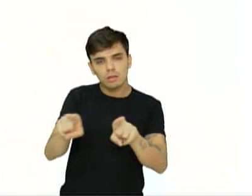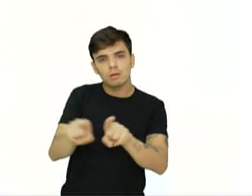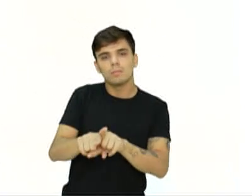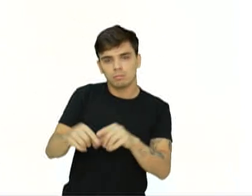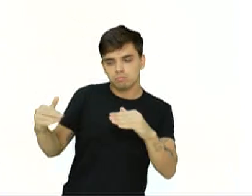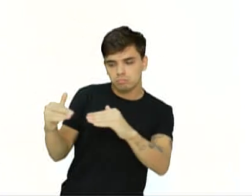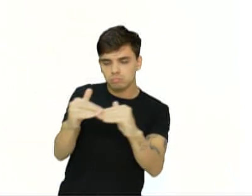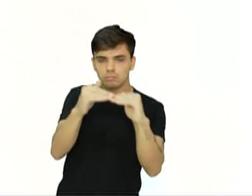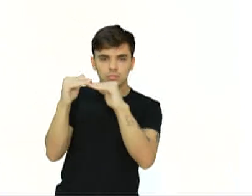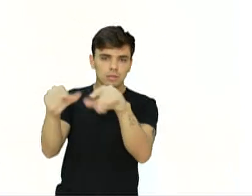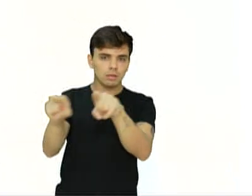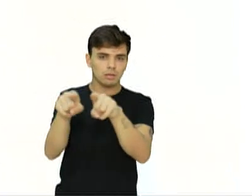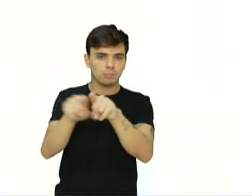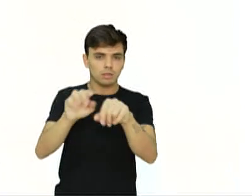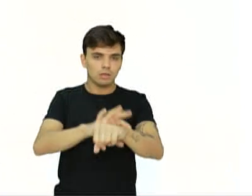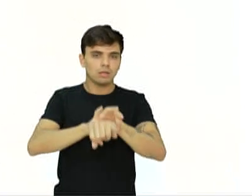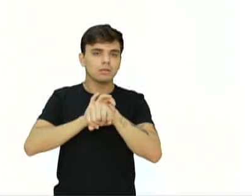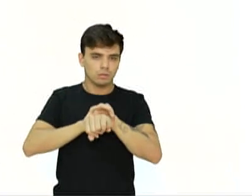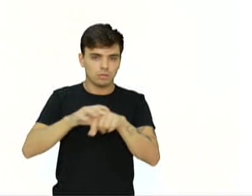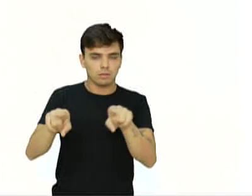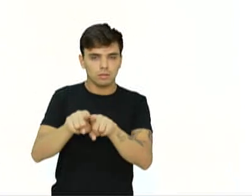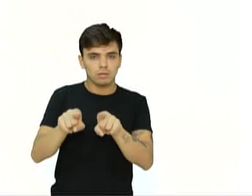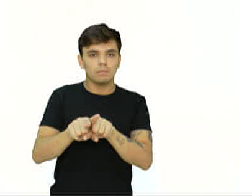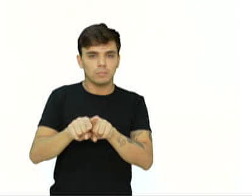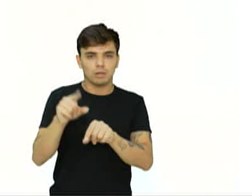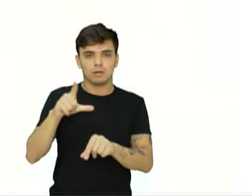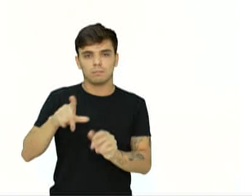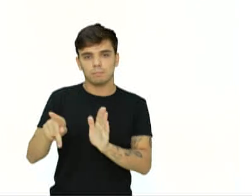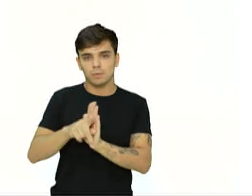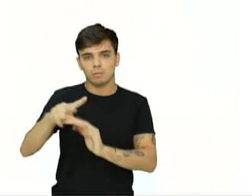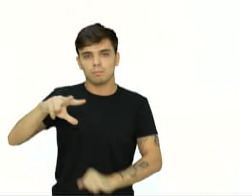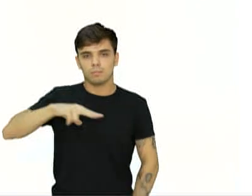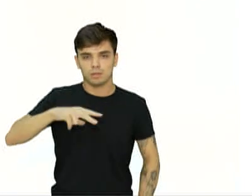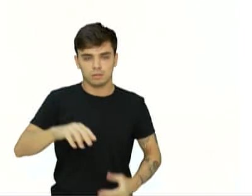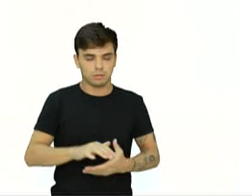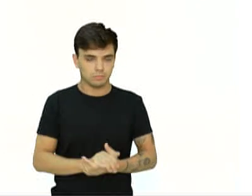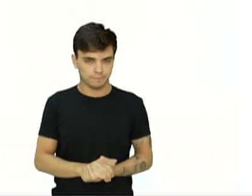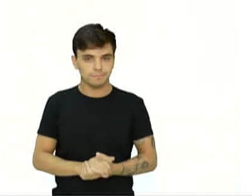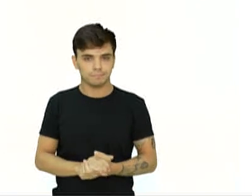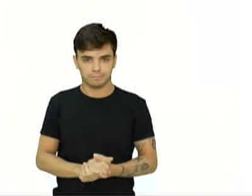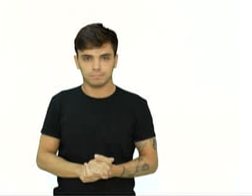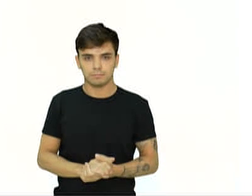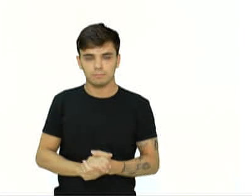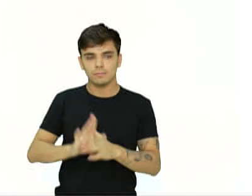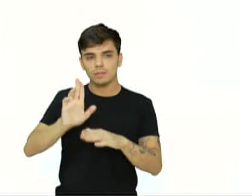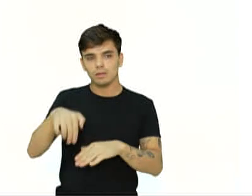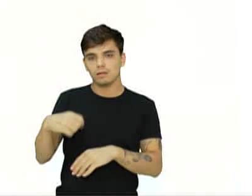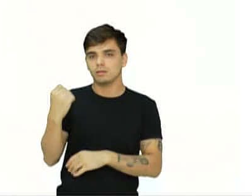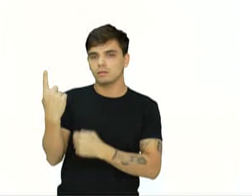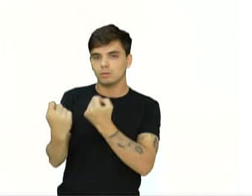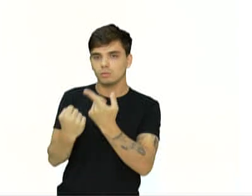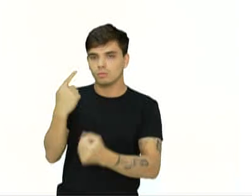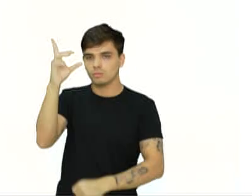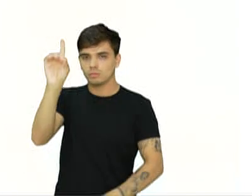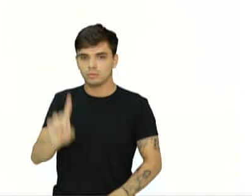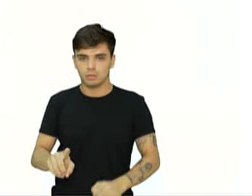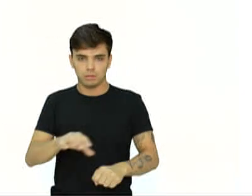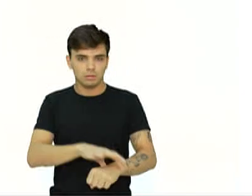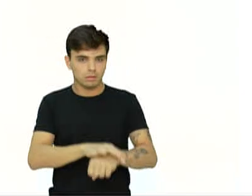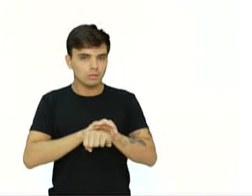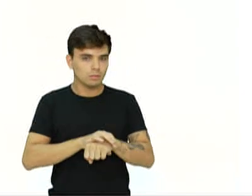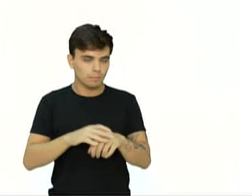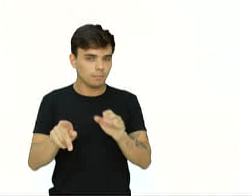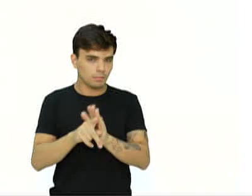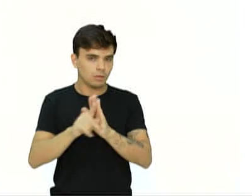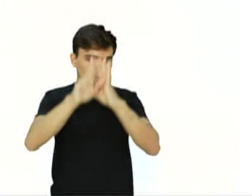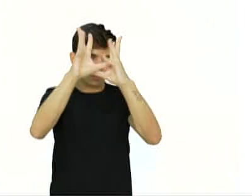à igualdade, à segurança e à propriedade. Então, são aí alguns direitos, né,